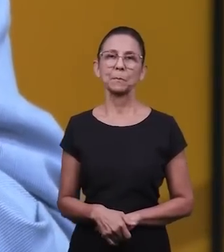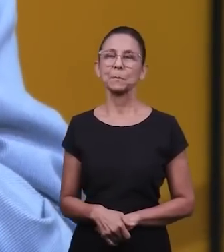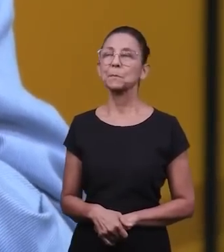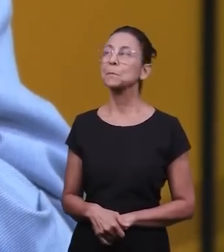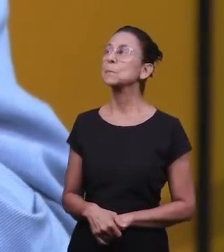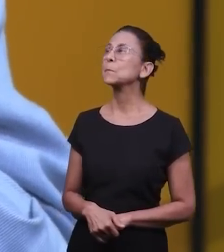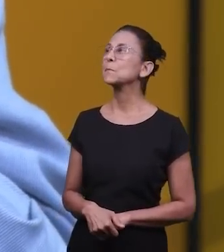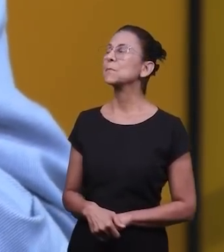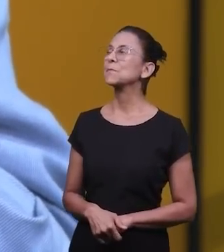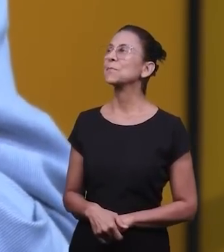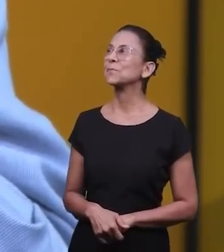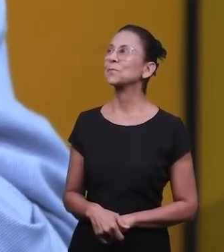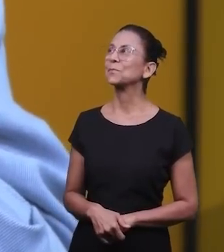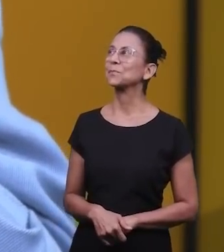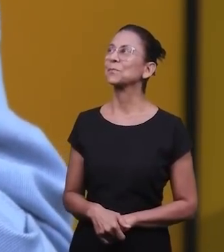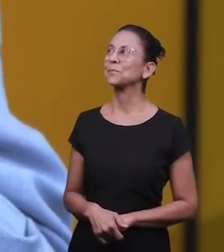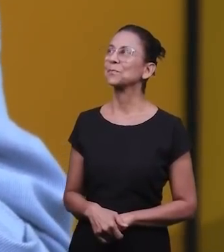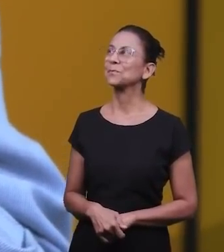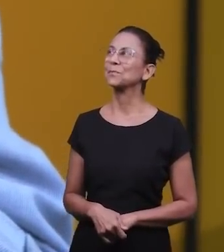quatro.